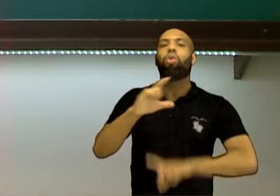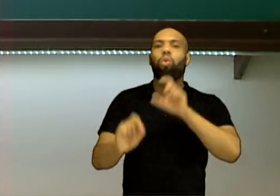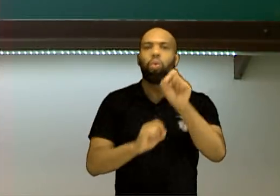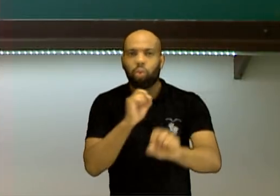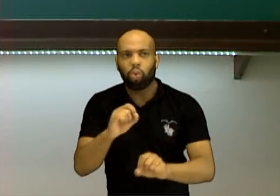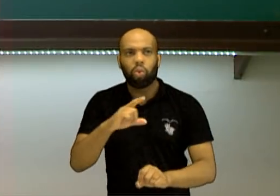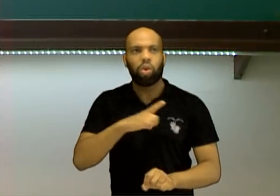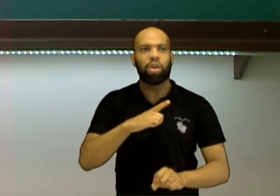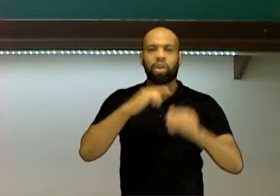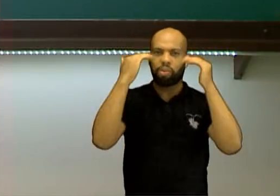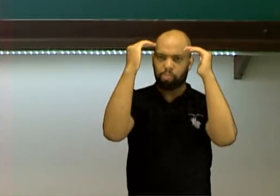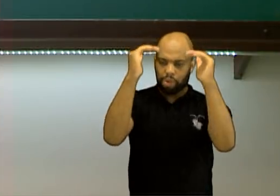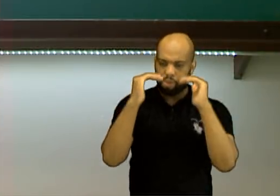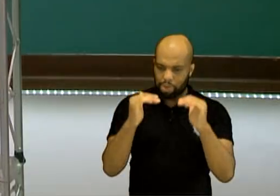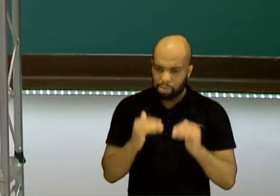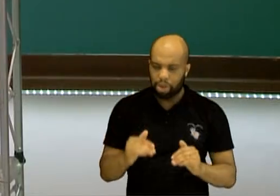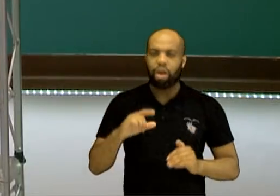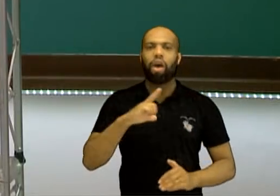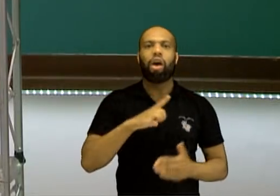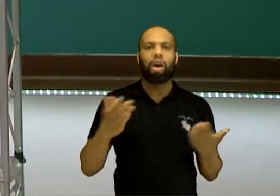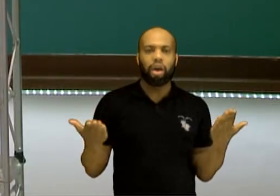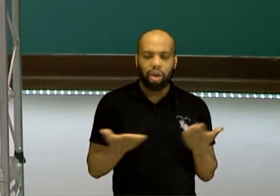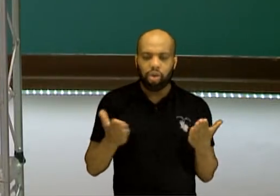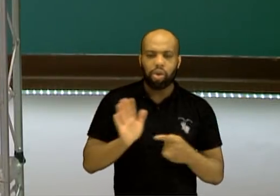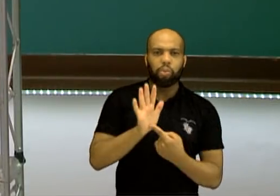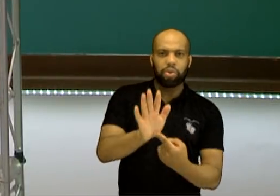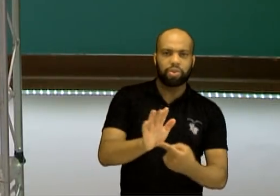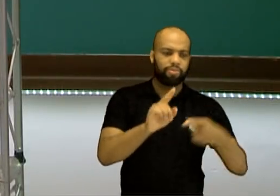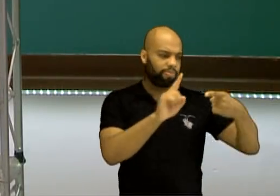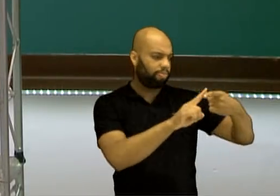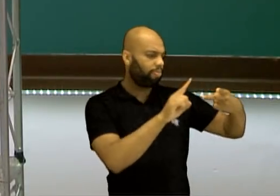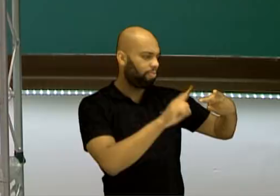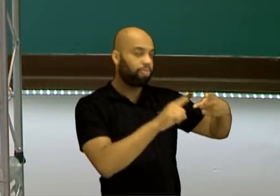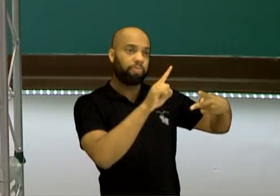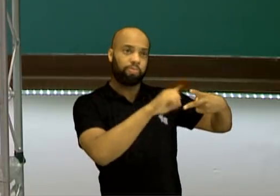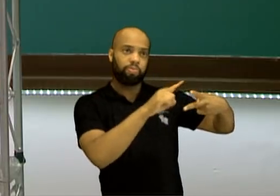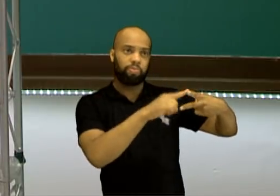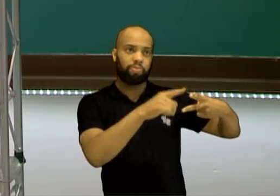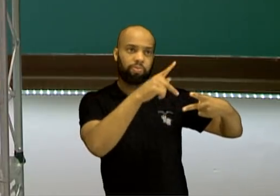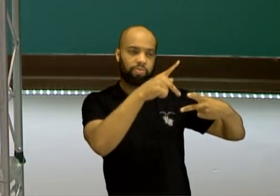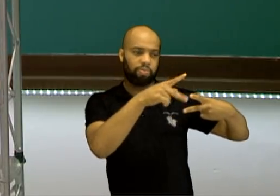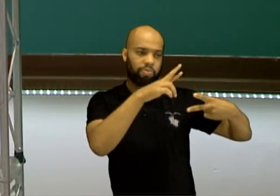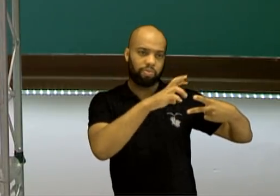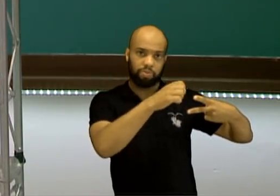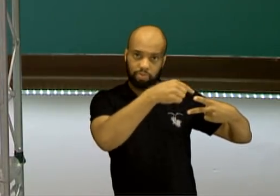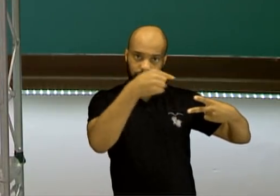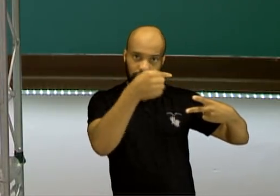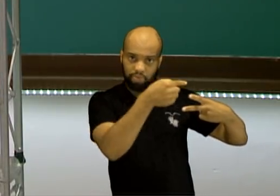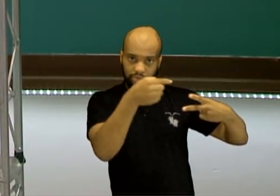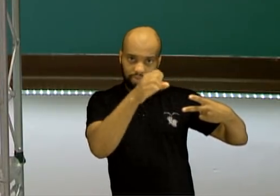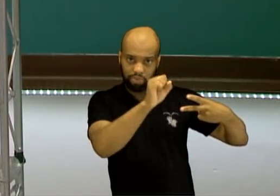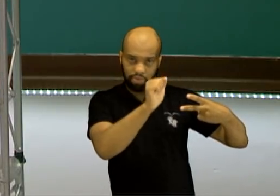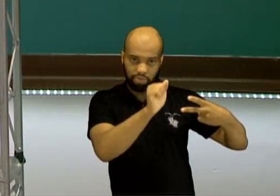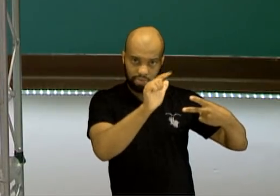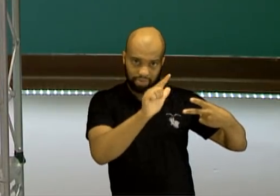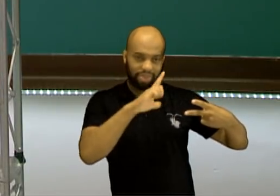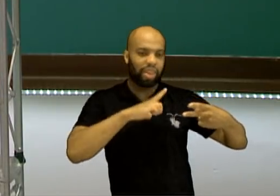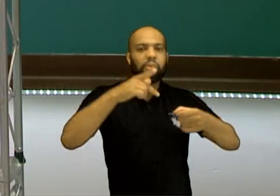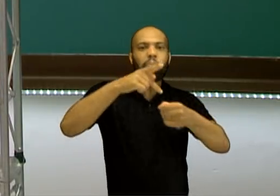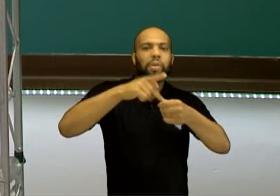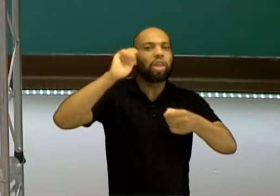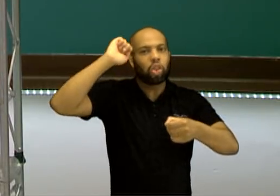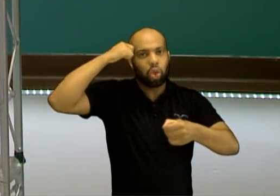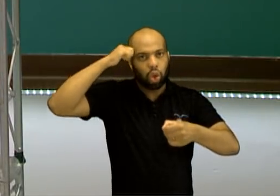aqui uma lista delas. Eu vou falar sobre duas: o pré-sal, por exemplo, essa reserva de petróleo que nós temos no